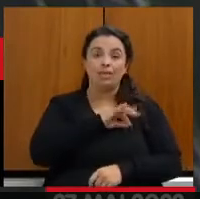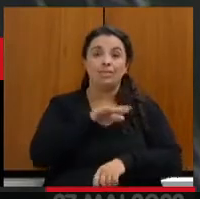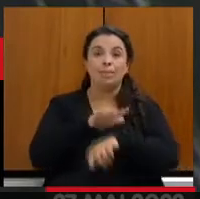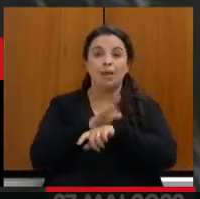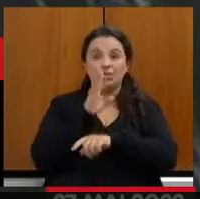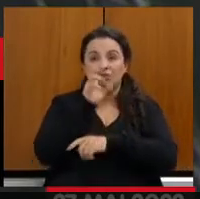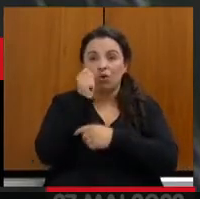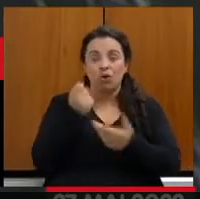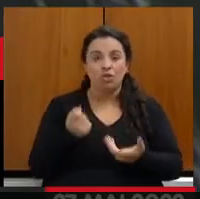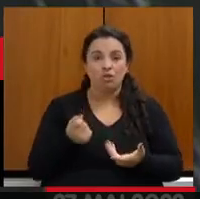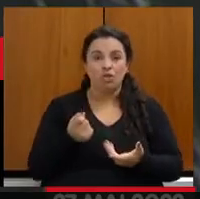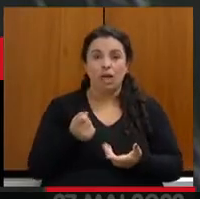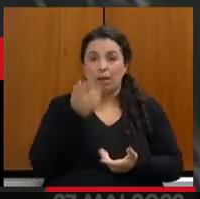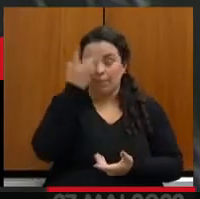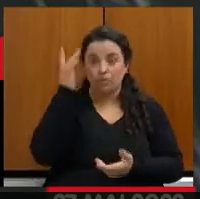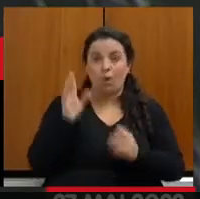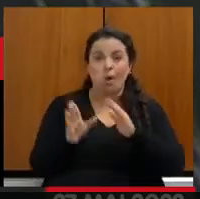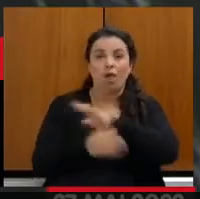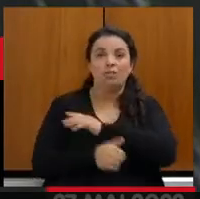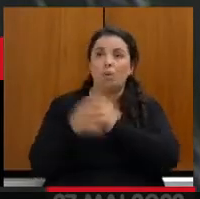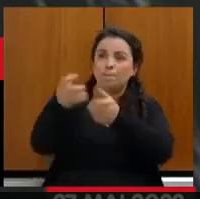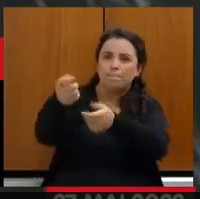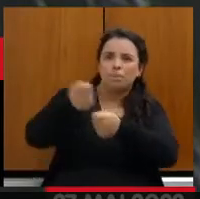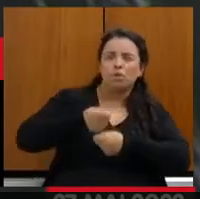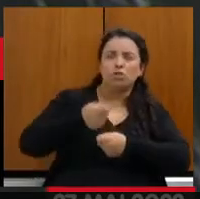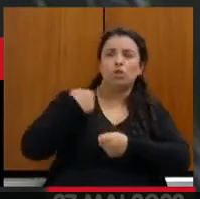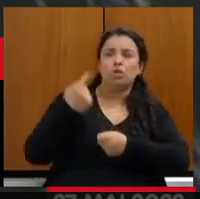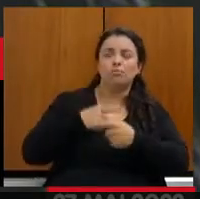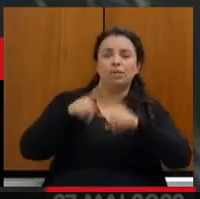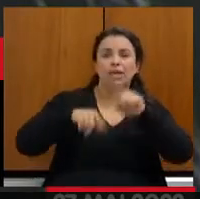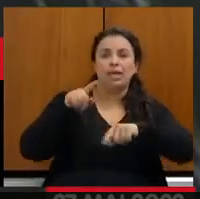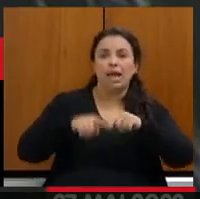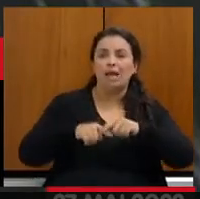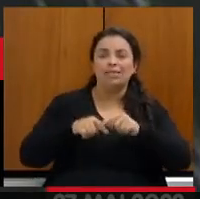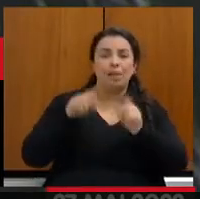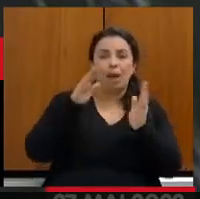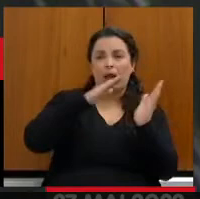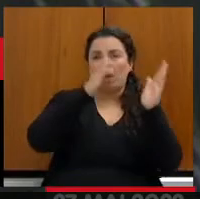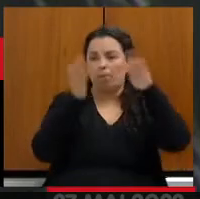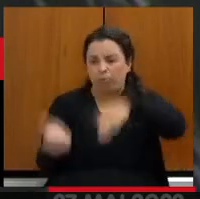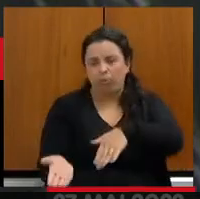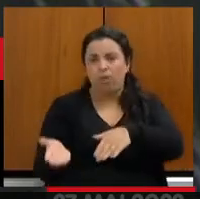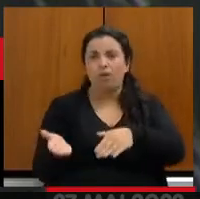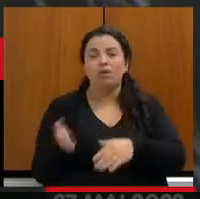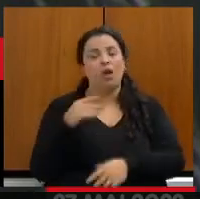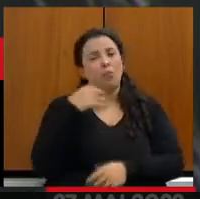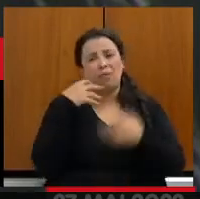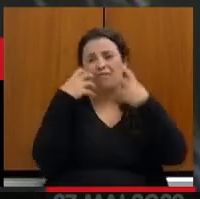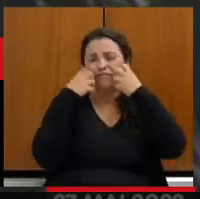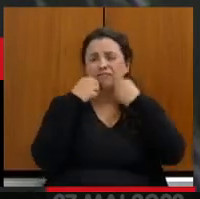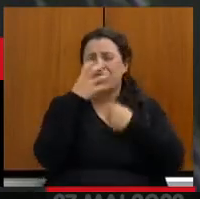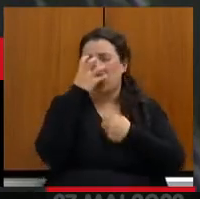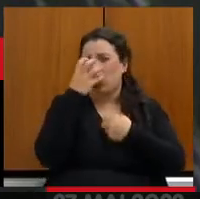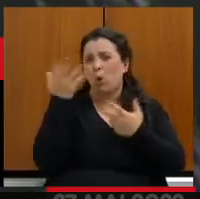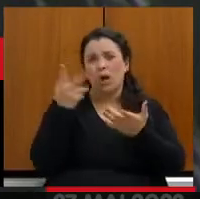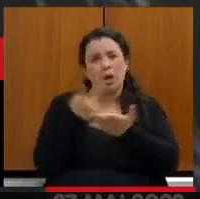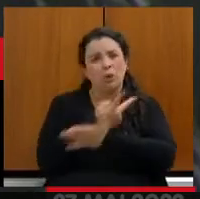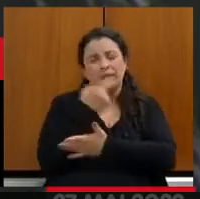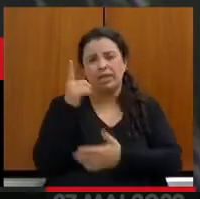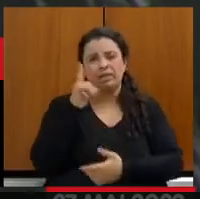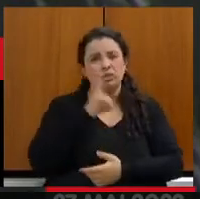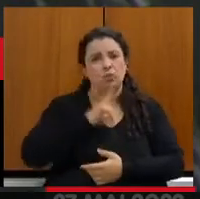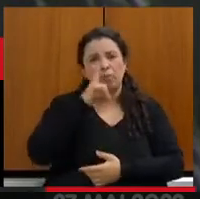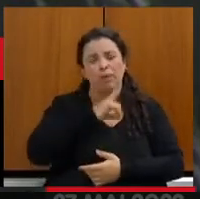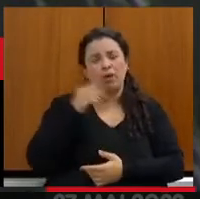ladrões estão puxando nossas mercadorias nossas barracas vindo ao chão Toma vergonha que tá acontecendo lá os domingos e